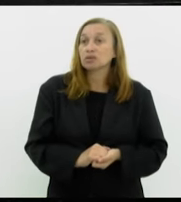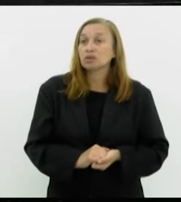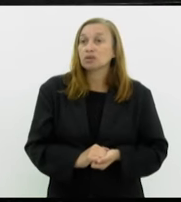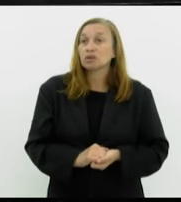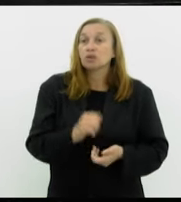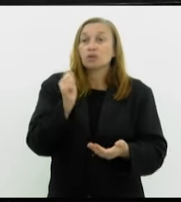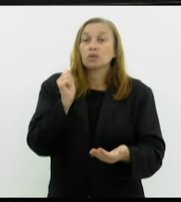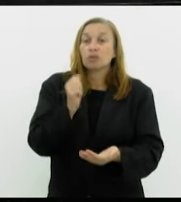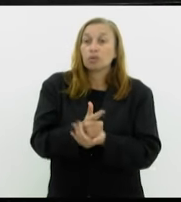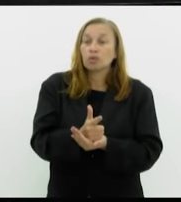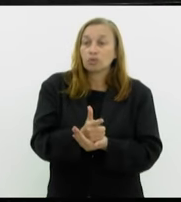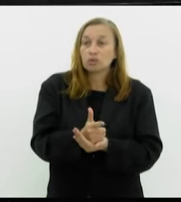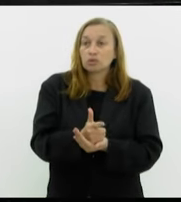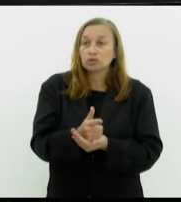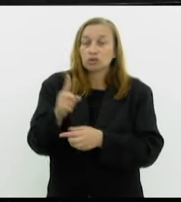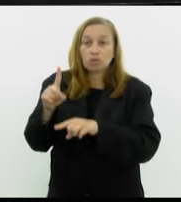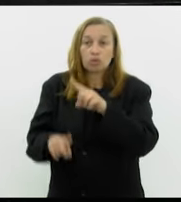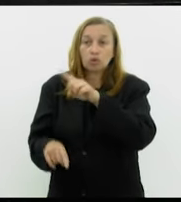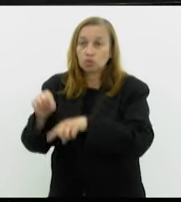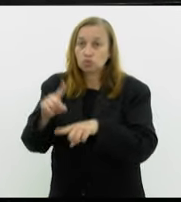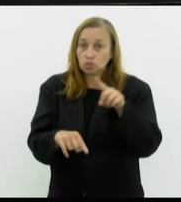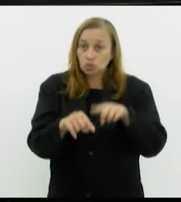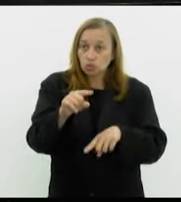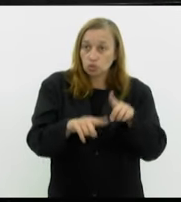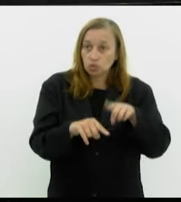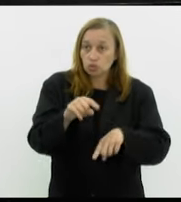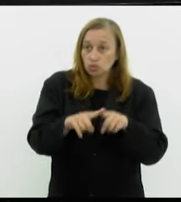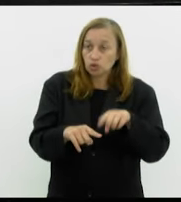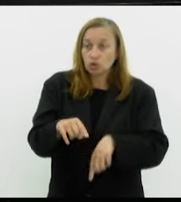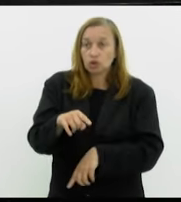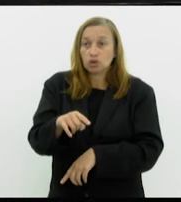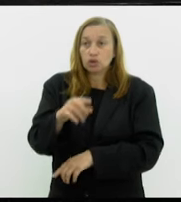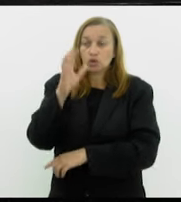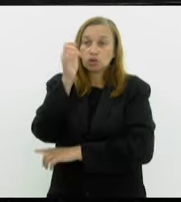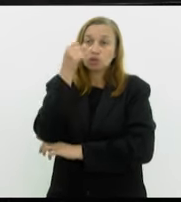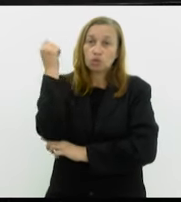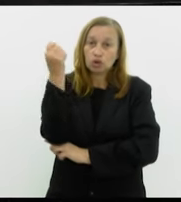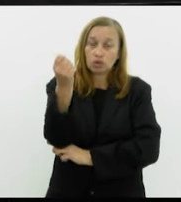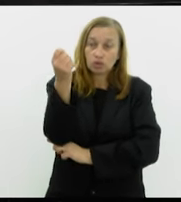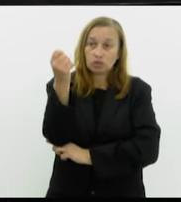comprando produtos do Rio Grande do Sul.